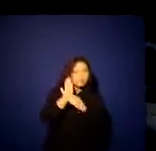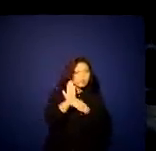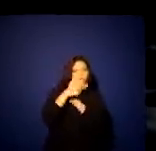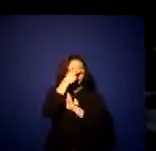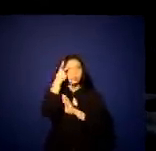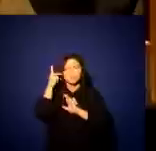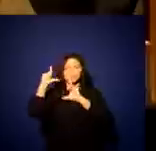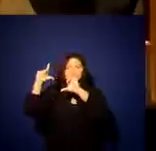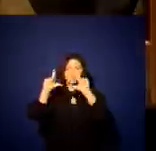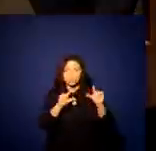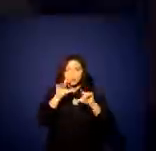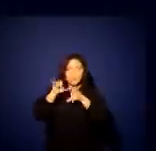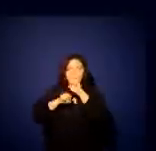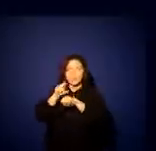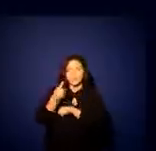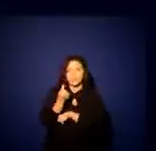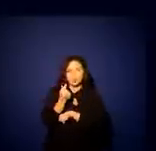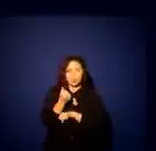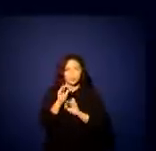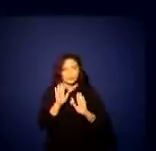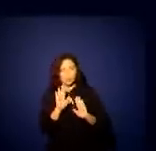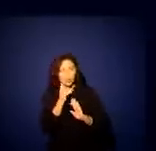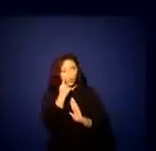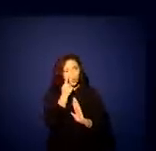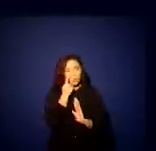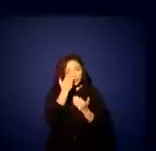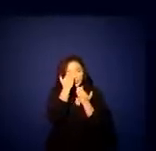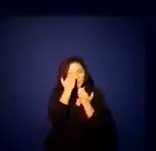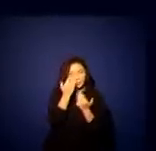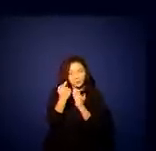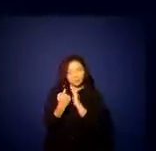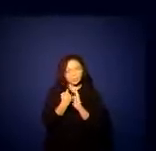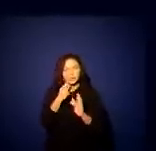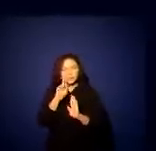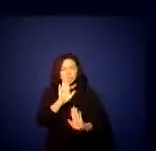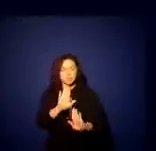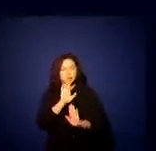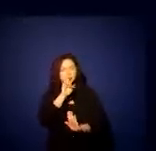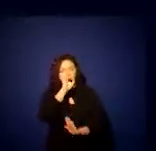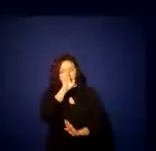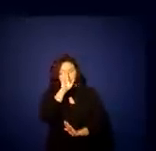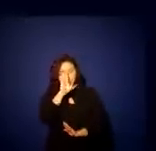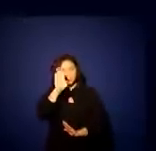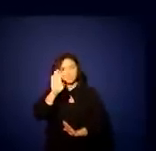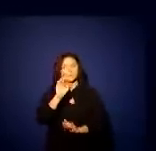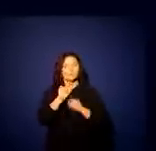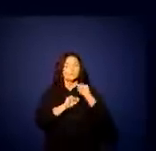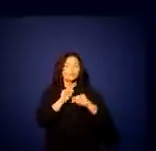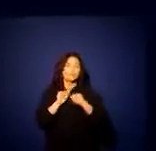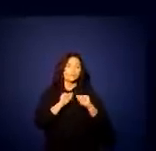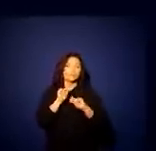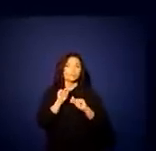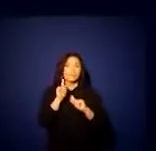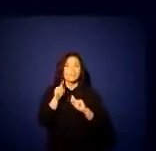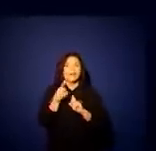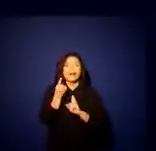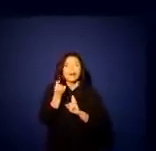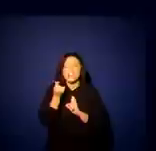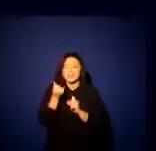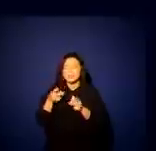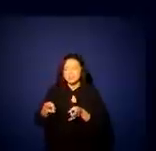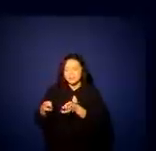obrigado pelo de novo acho que a principal questão aqui que tá se dando sobre essa dominância da renda fixa